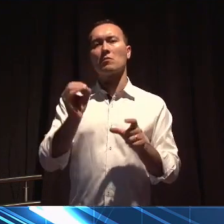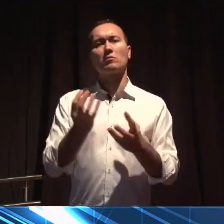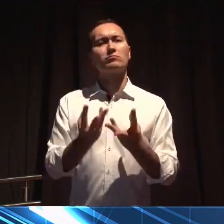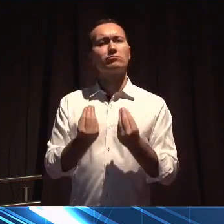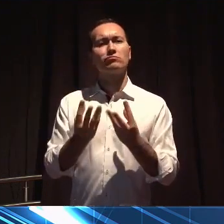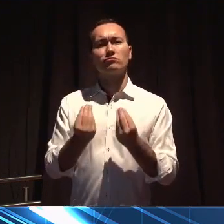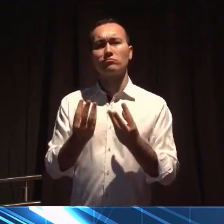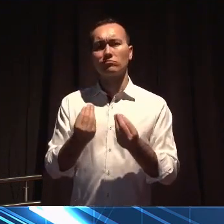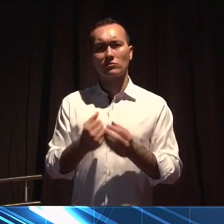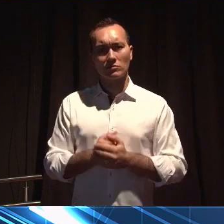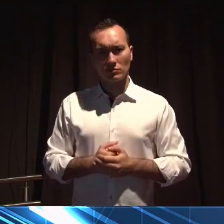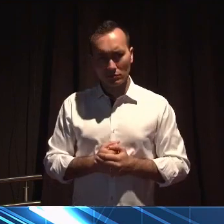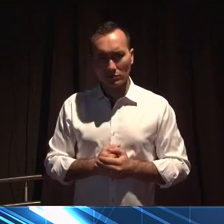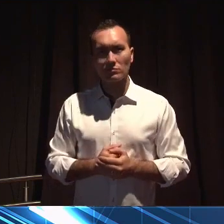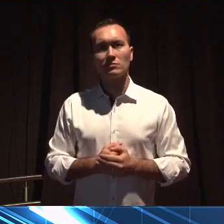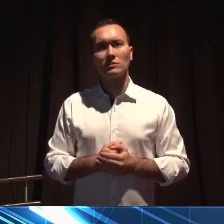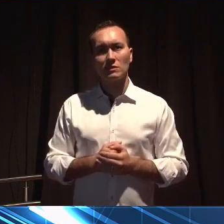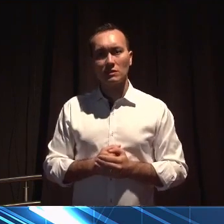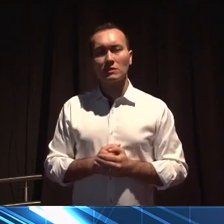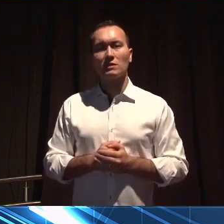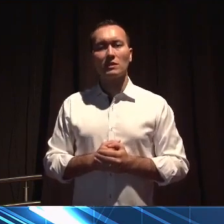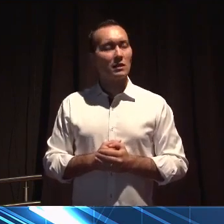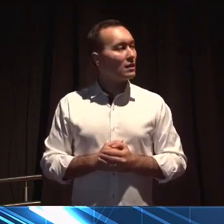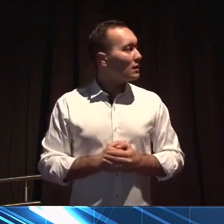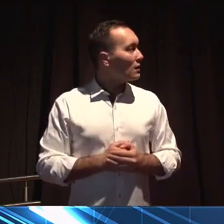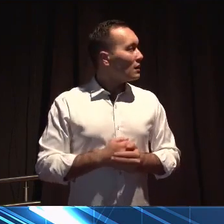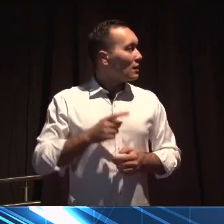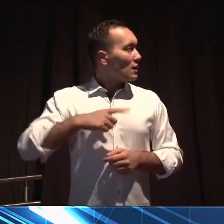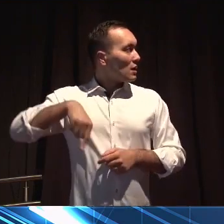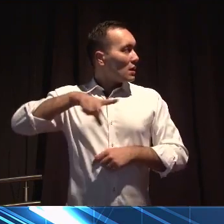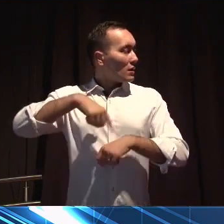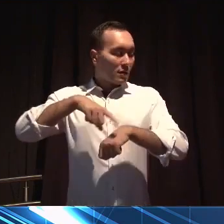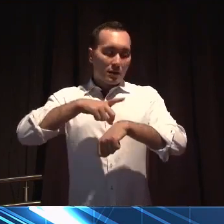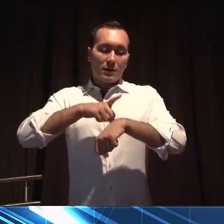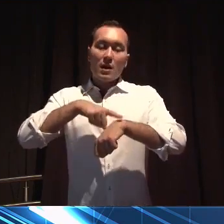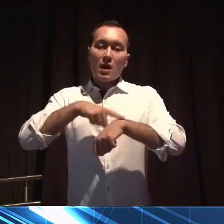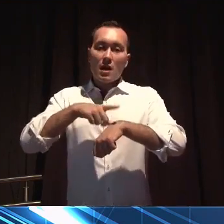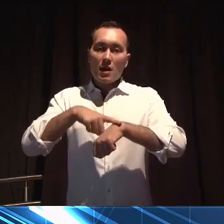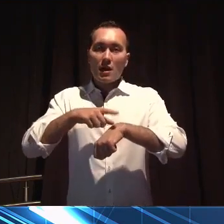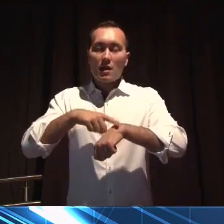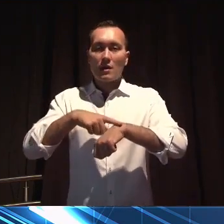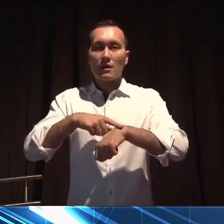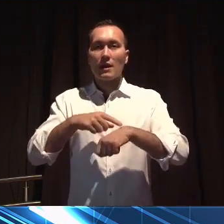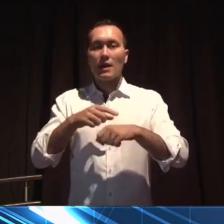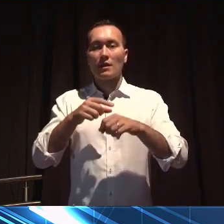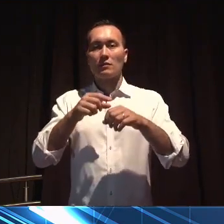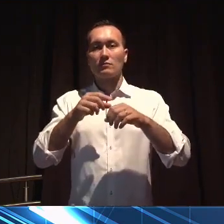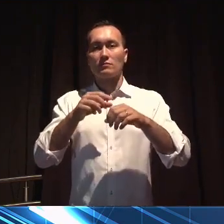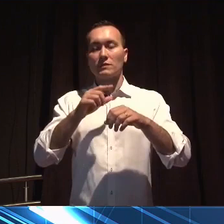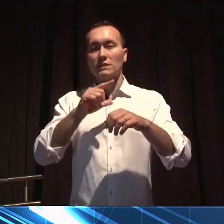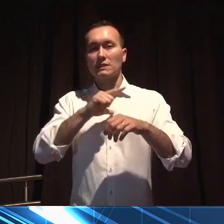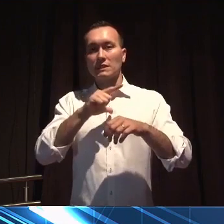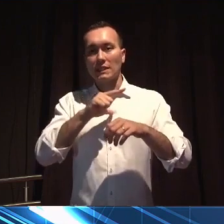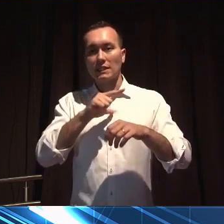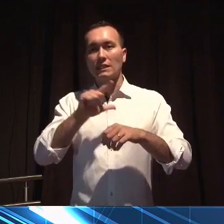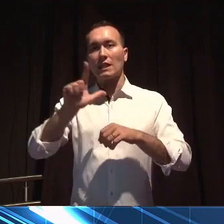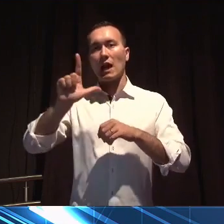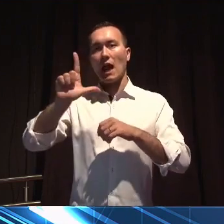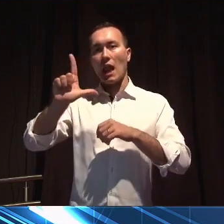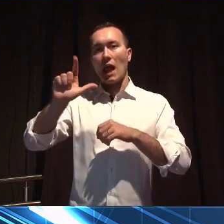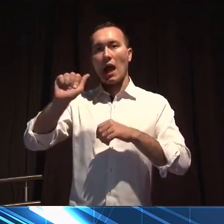no máximo 50% de latência, 50 milissegundos de latência. Então, tem que ser extremamente rápido, extremamente